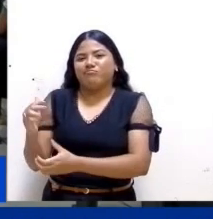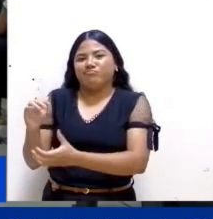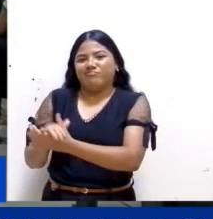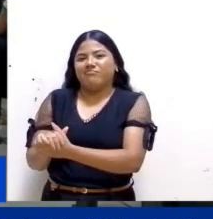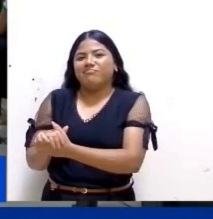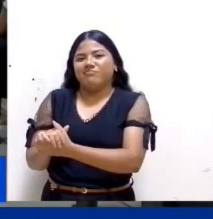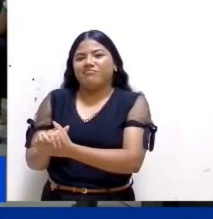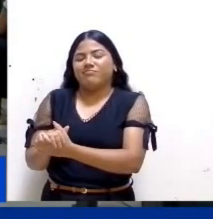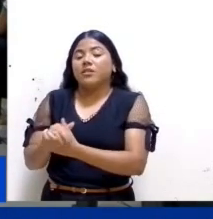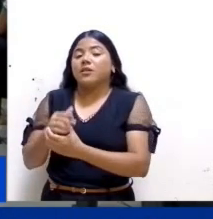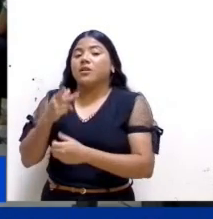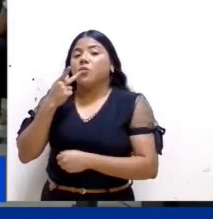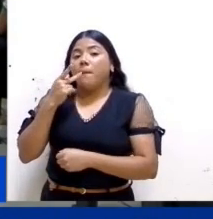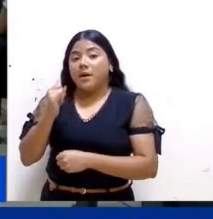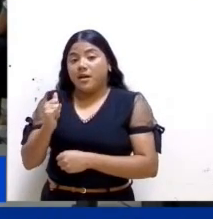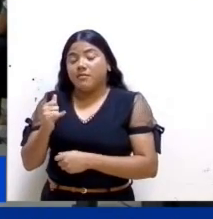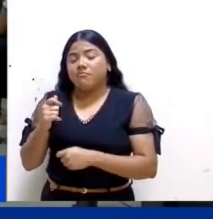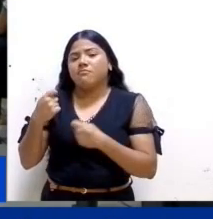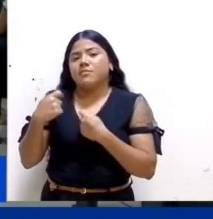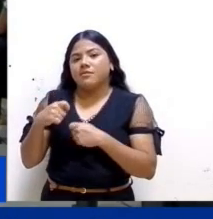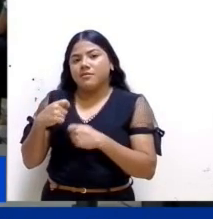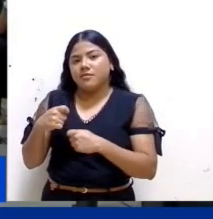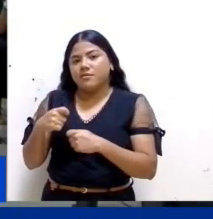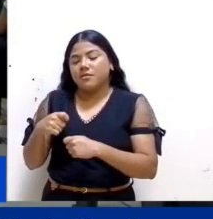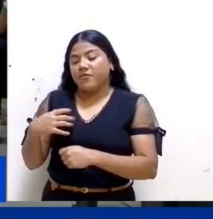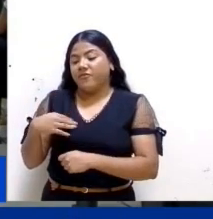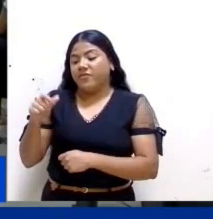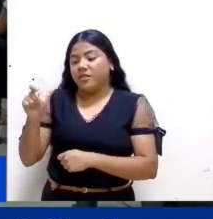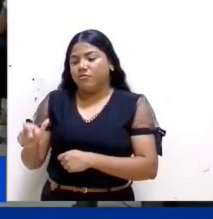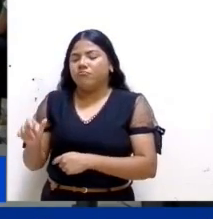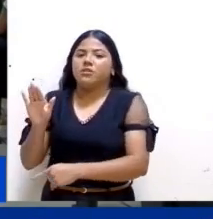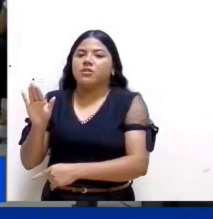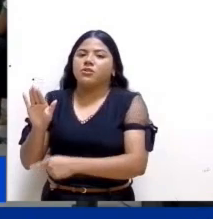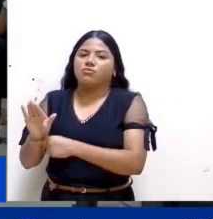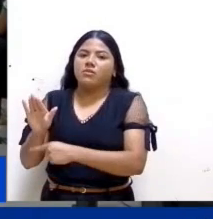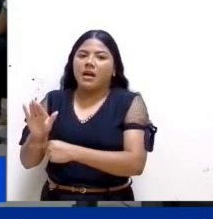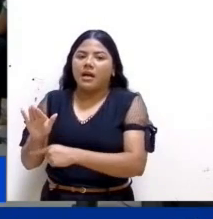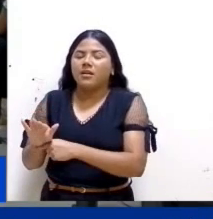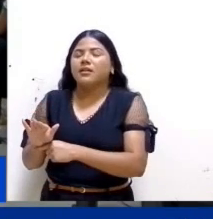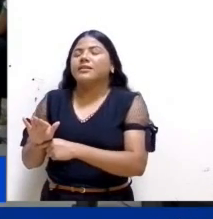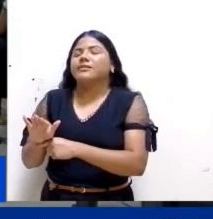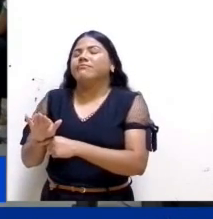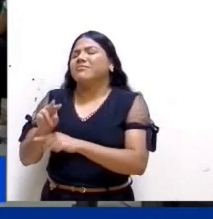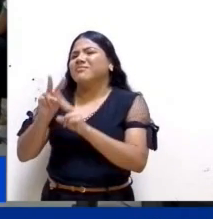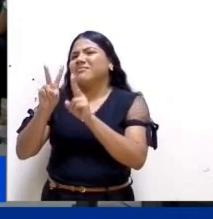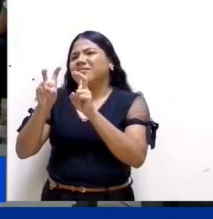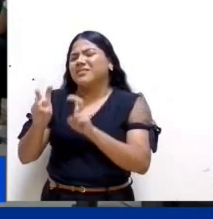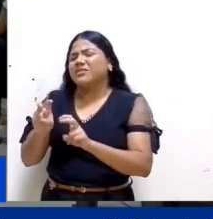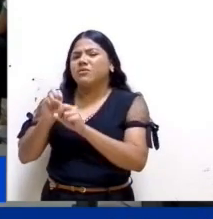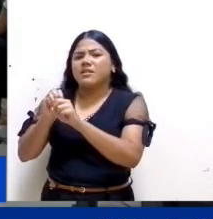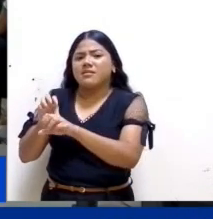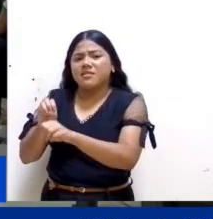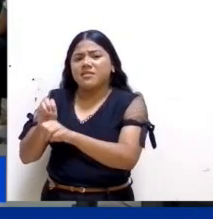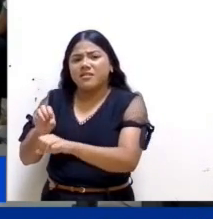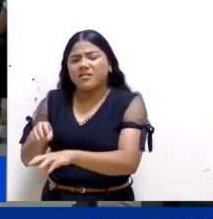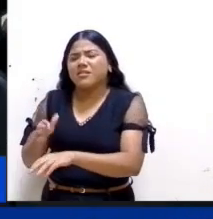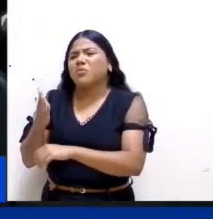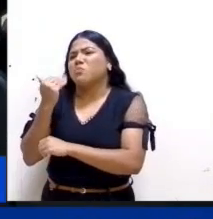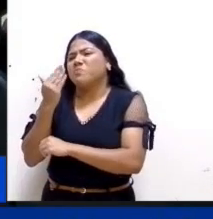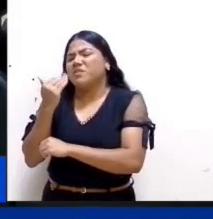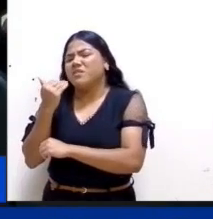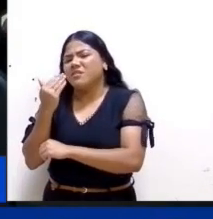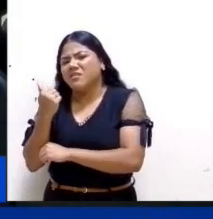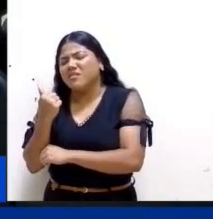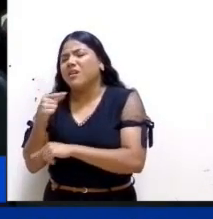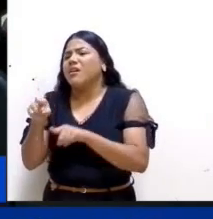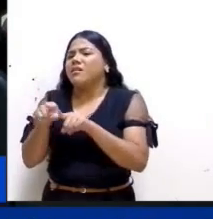O pai tem que ajudar com a educação, com o sustento dos filhos, a mãe da